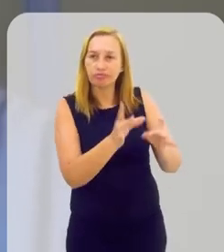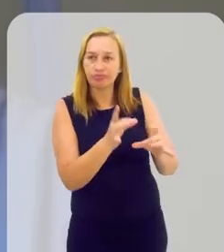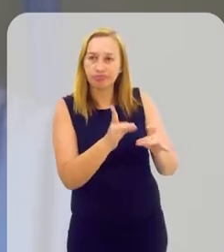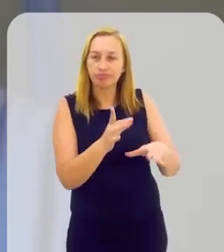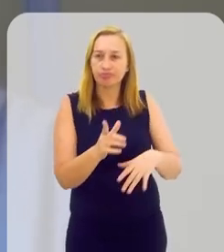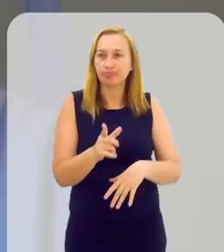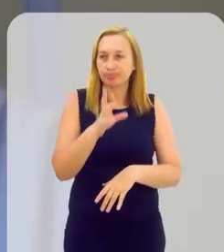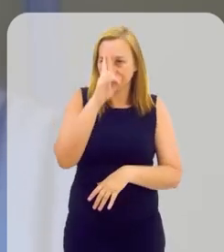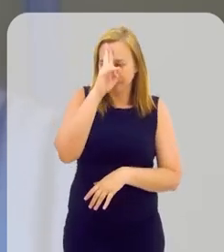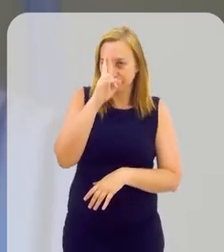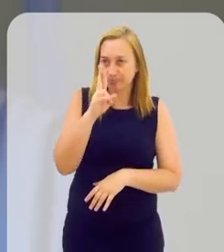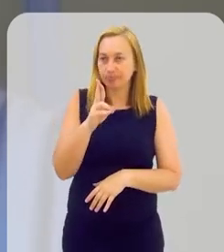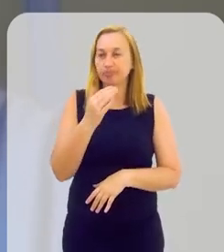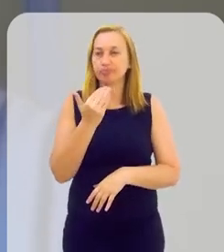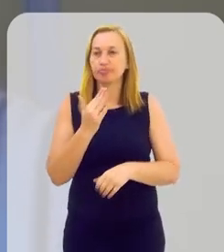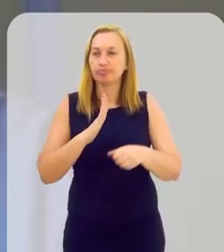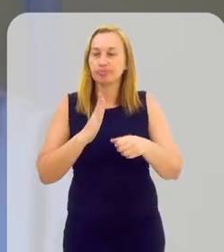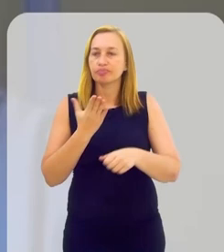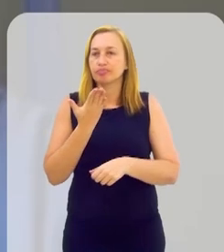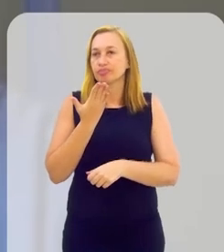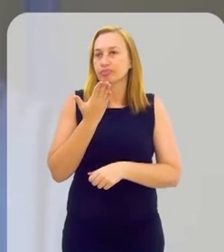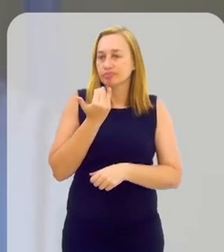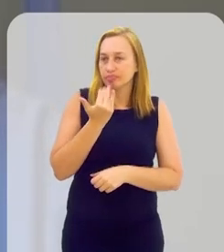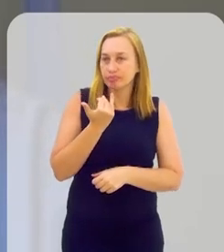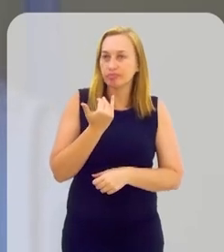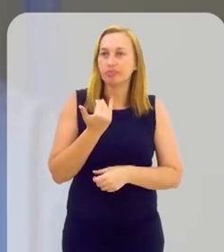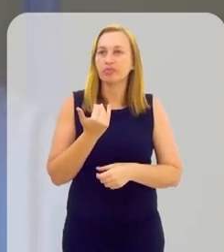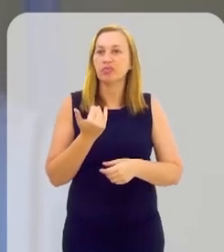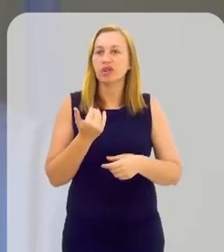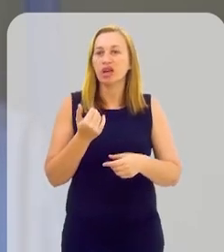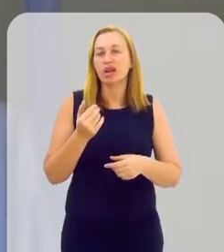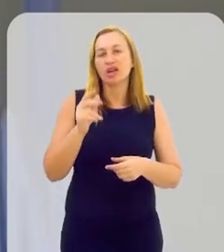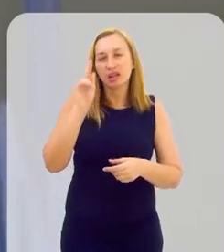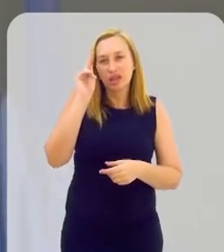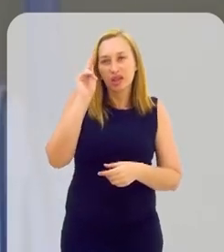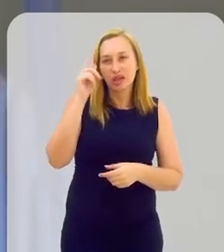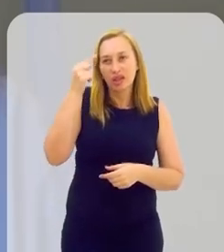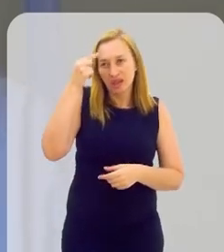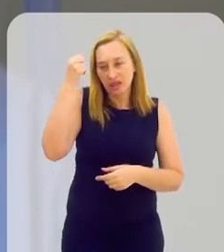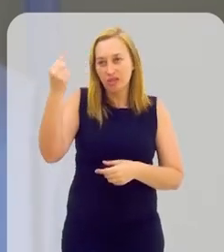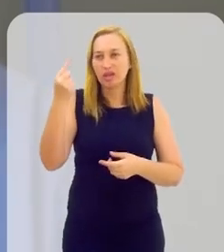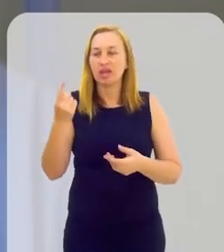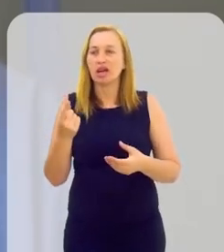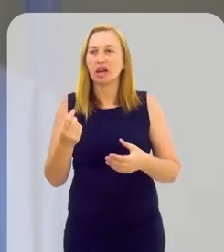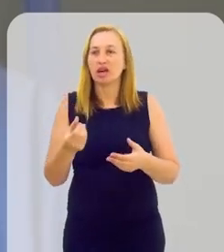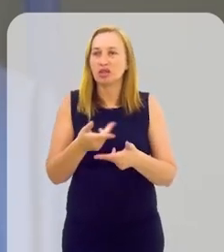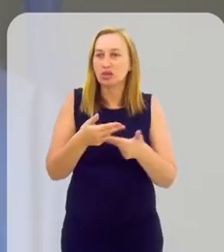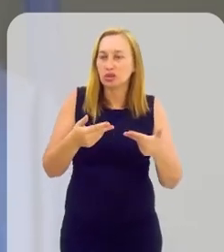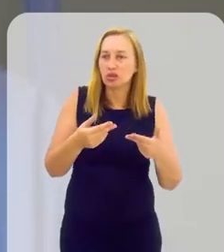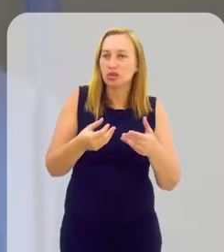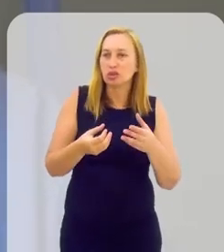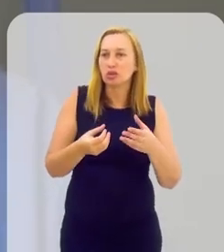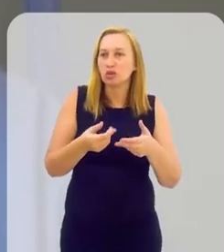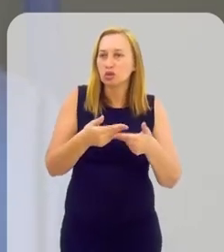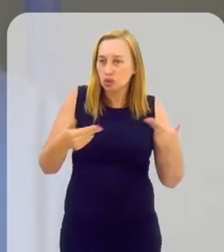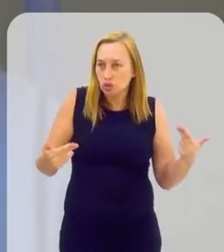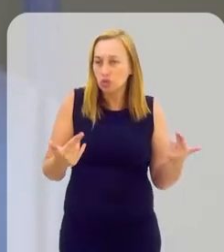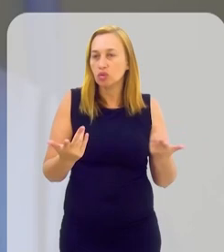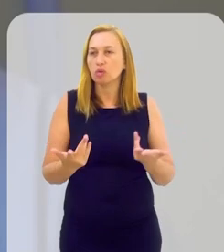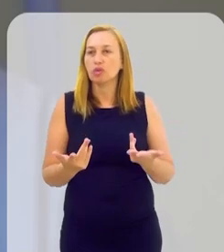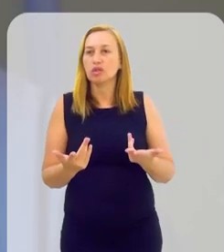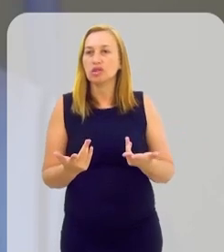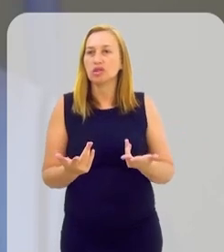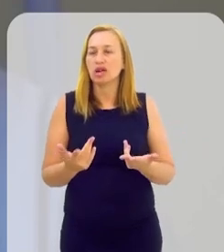alimentação comercial na hora do almoço, ela teve que se reinventar um pouco, o delivery prevalece. No final de,